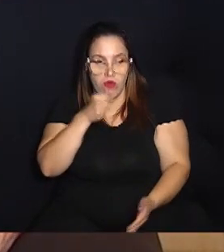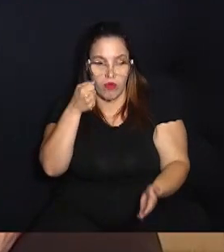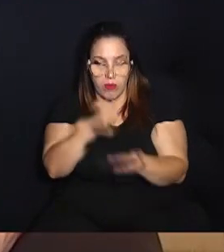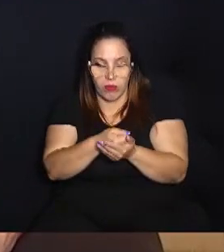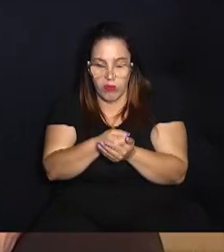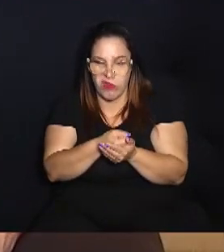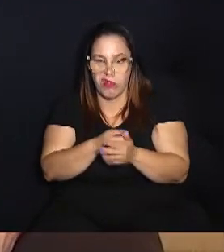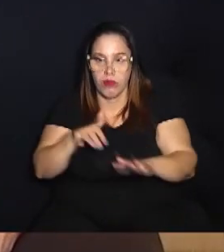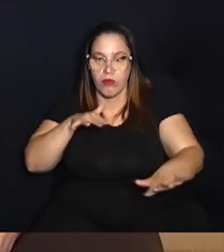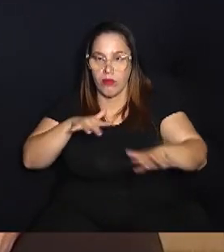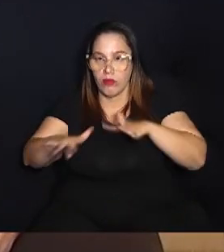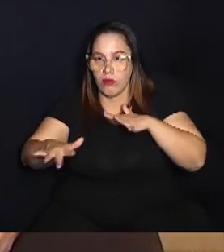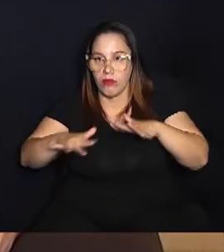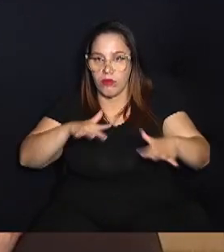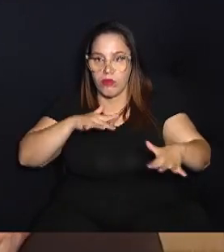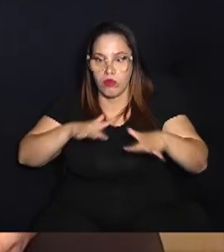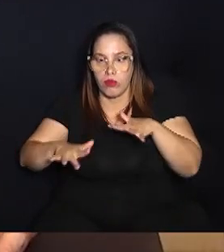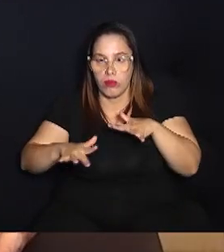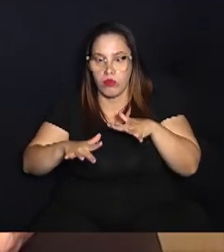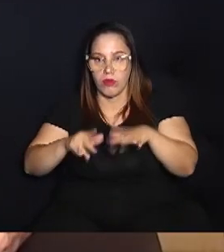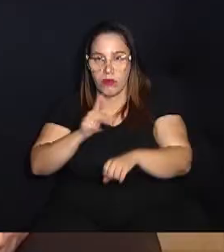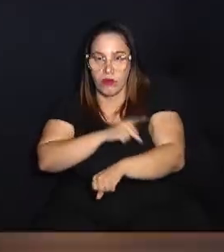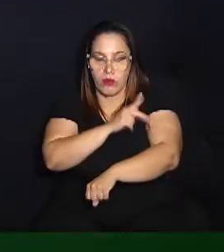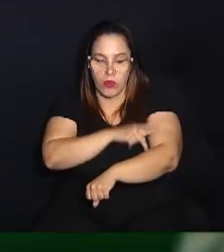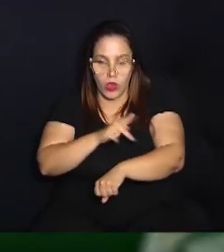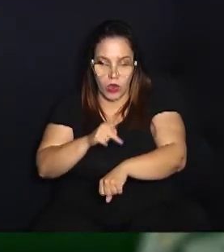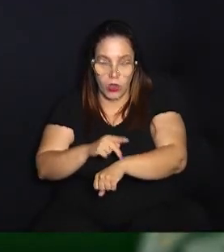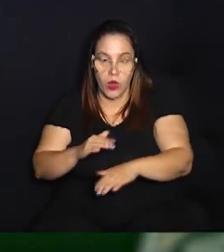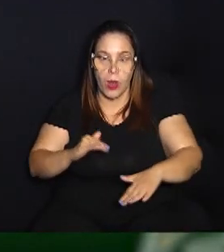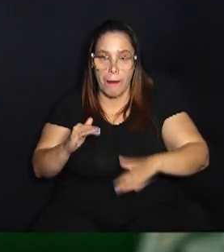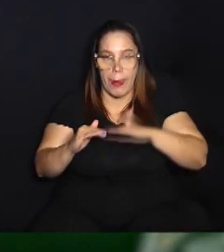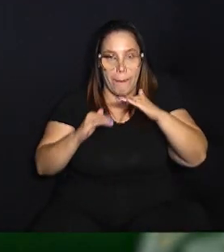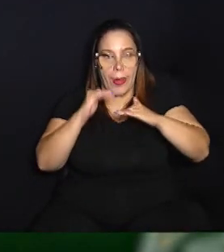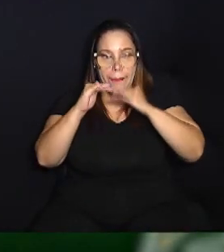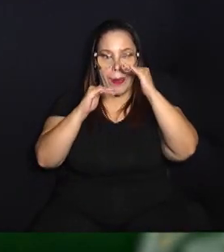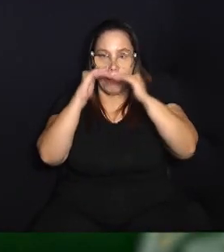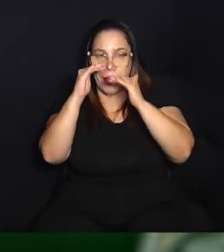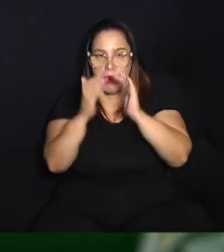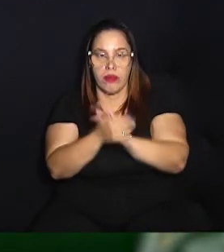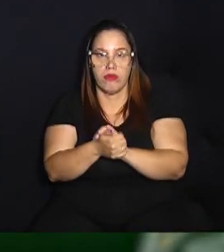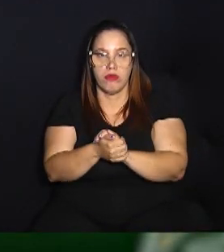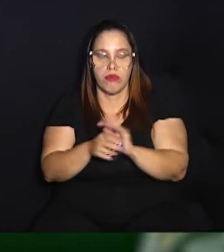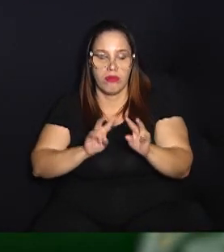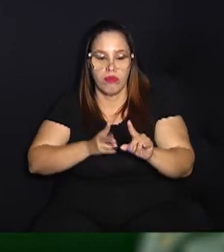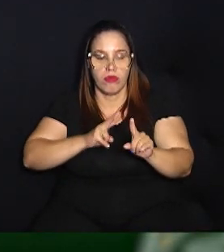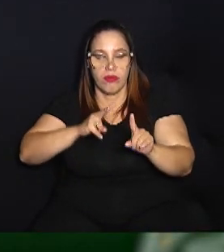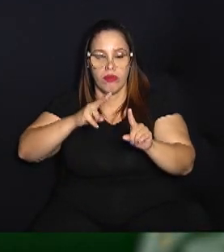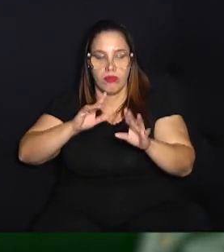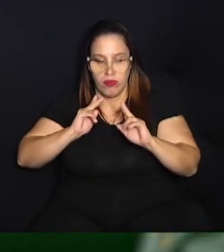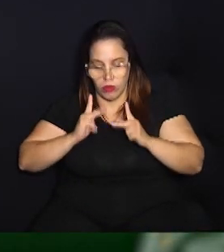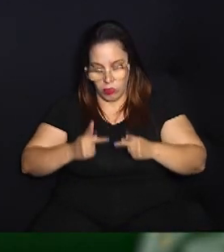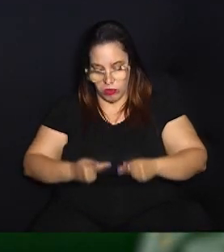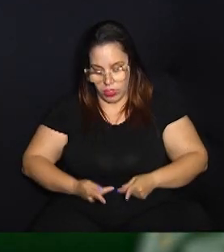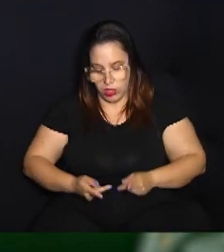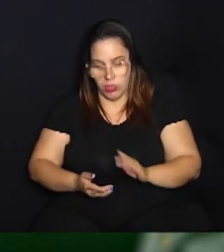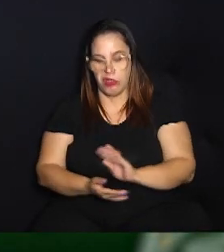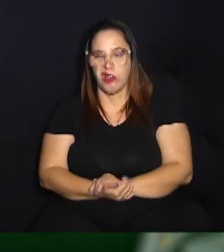no movimento da pedagogia progressista, que tem aí a perspectiva